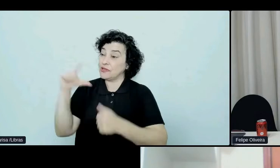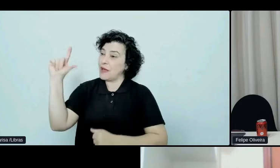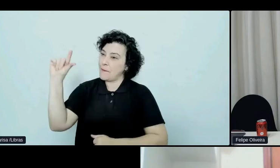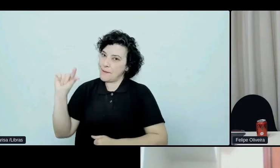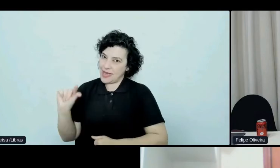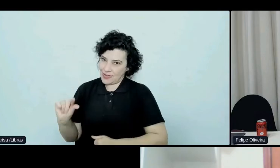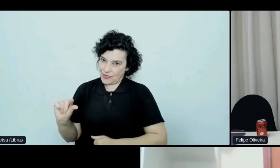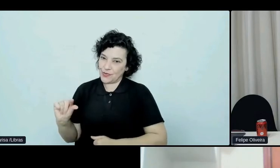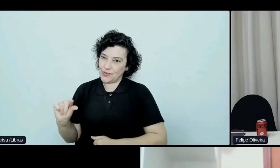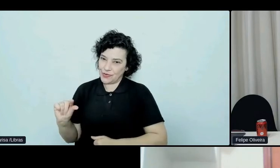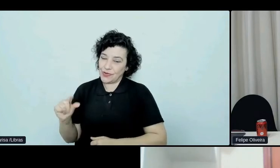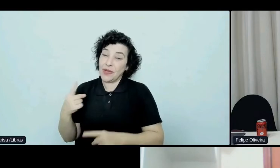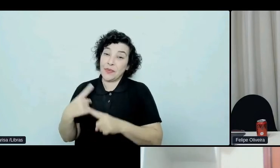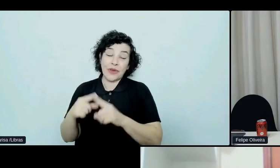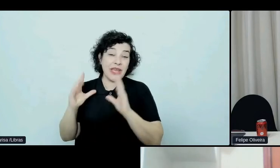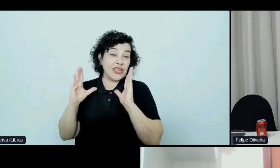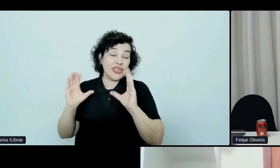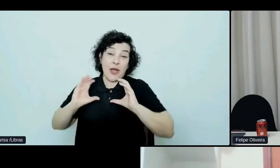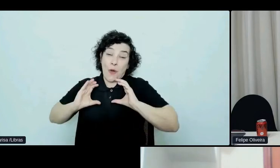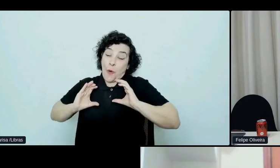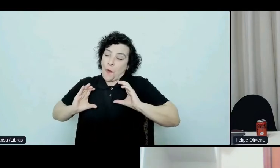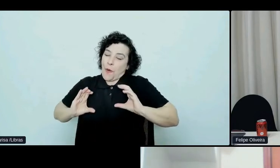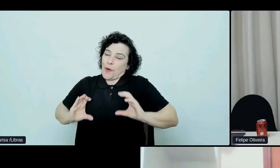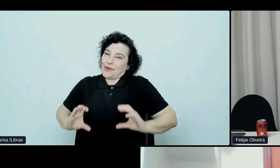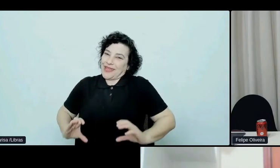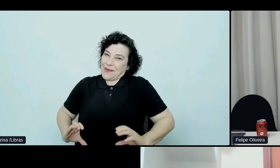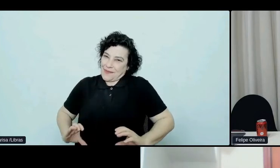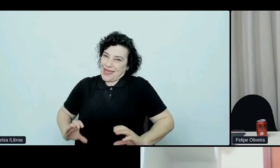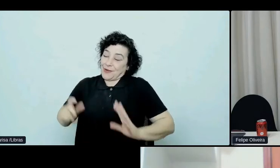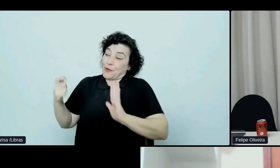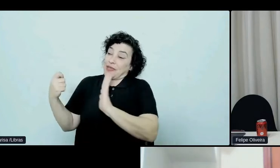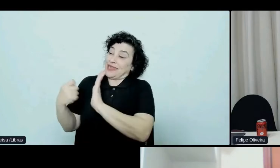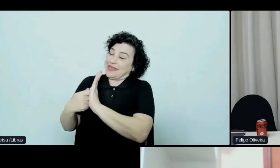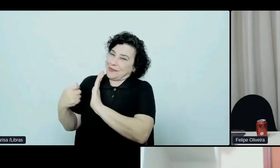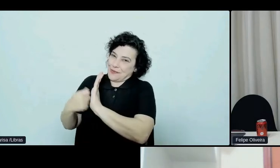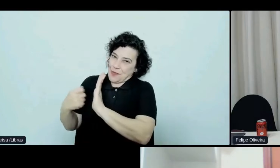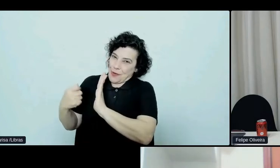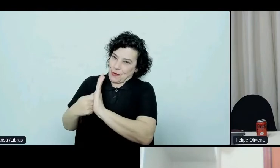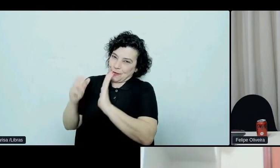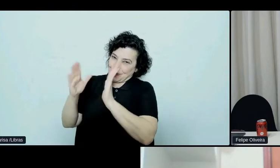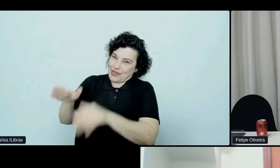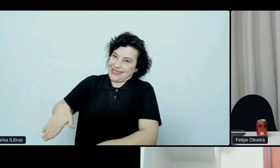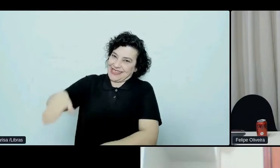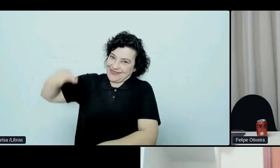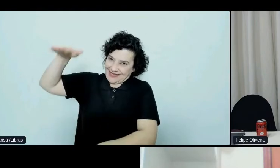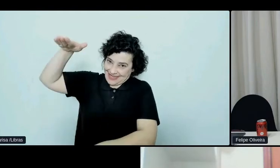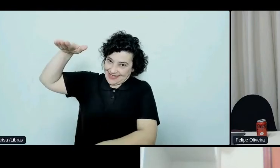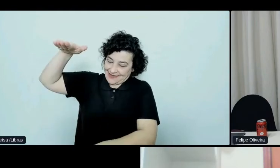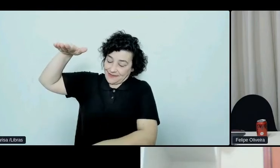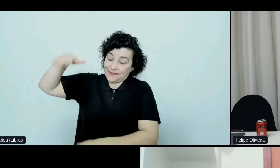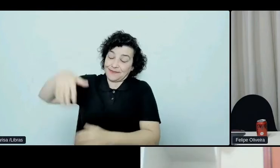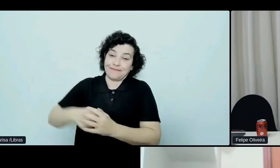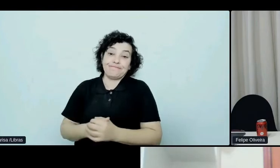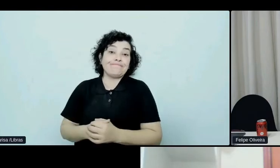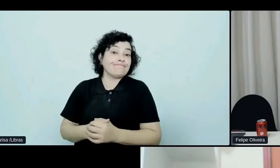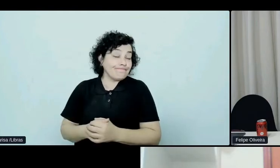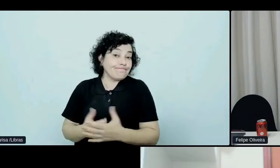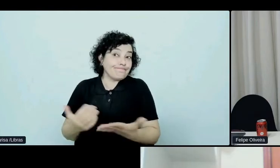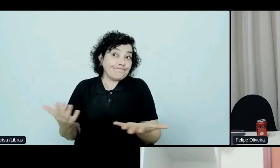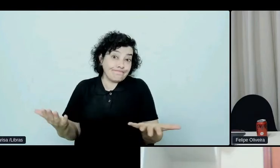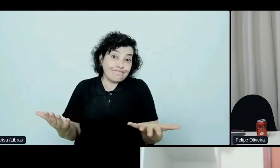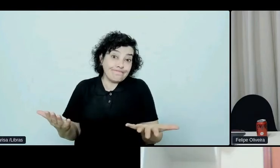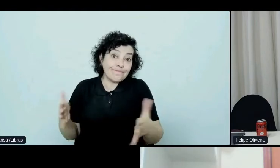Porque a diferença do homem autista para a mulher autista, né? E era uma análise que eu estava fazendo com a Vanessa esses dias, né? De que realmente se detecta